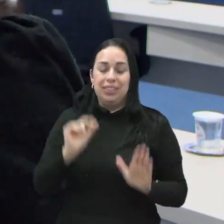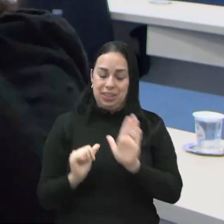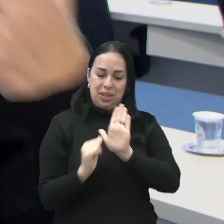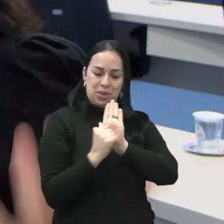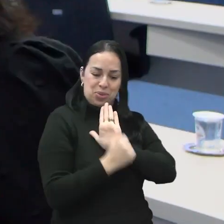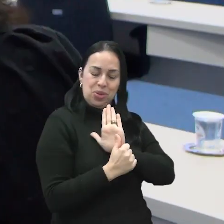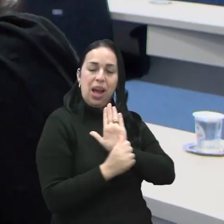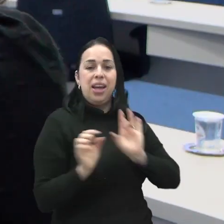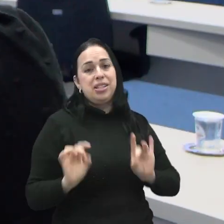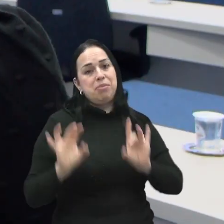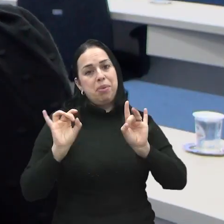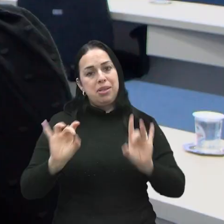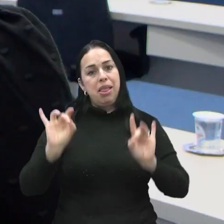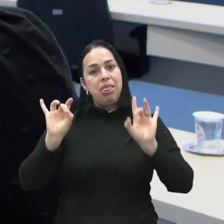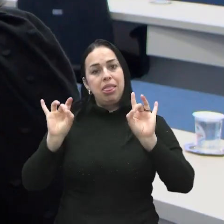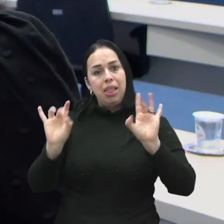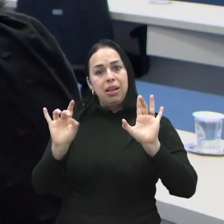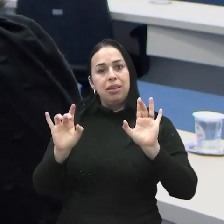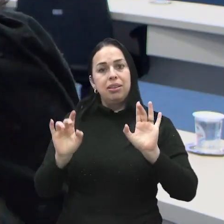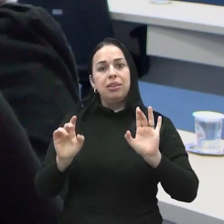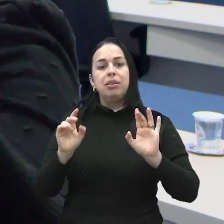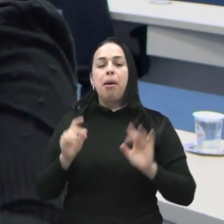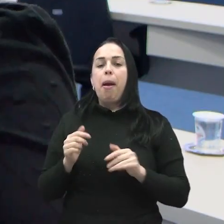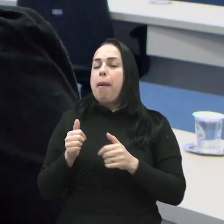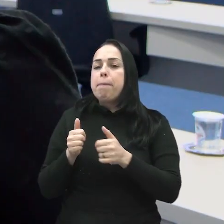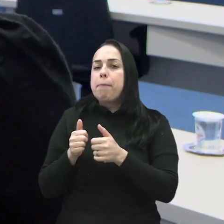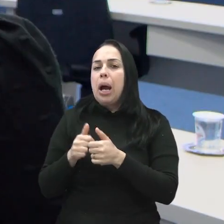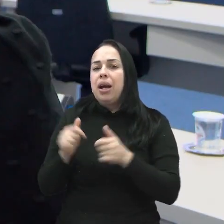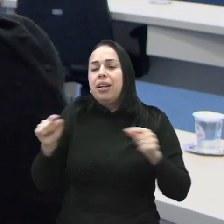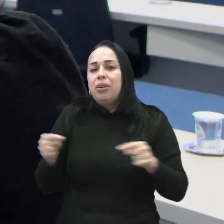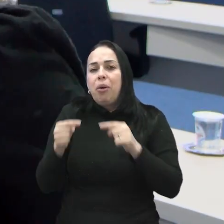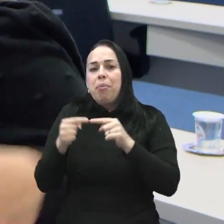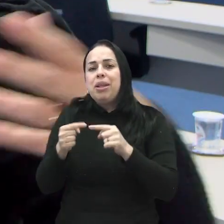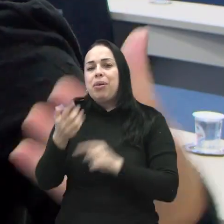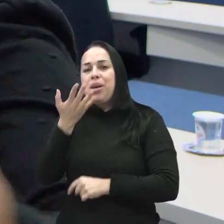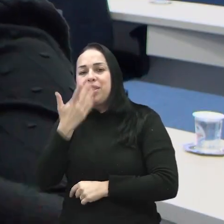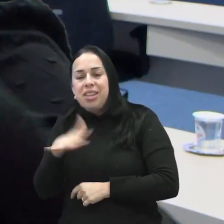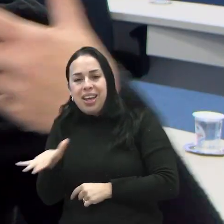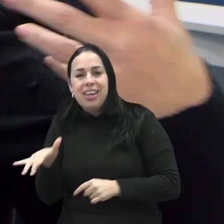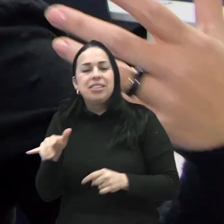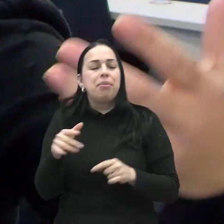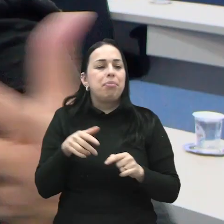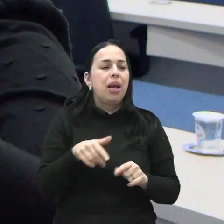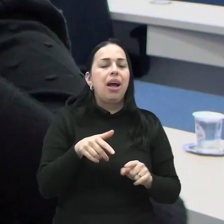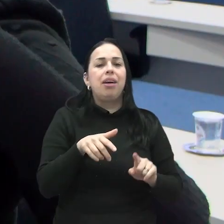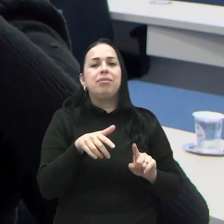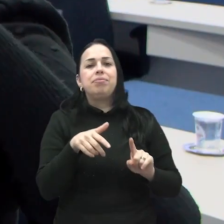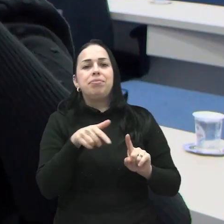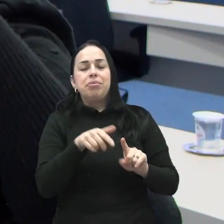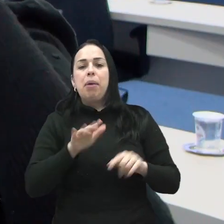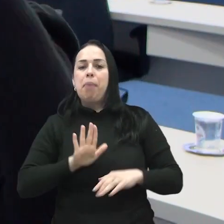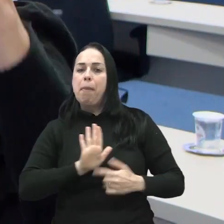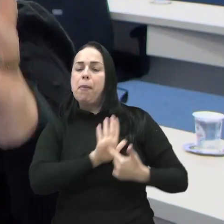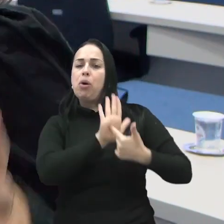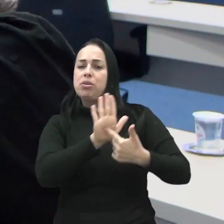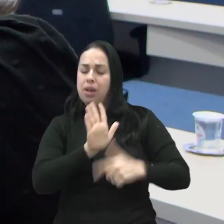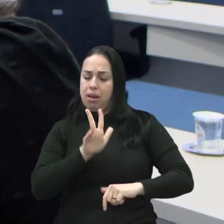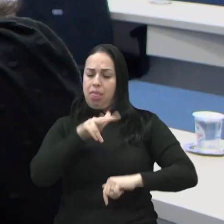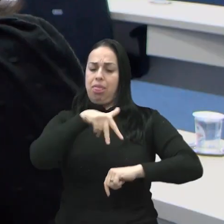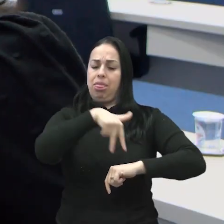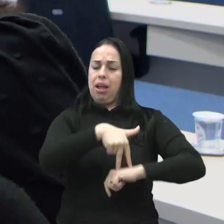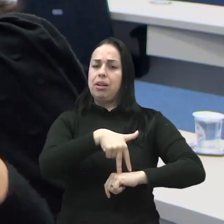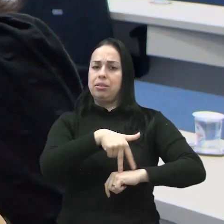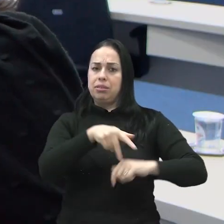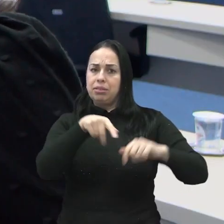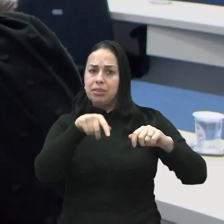né, Down Day, para celebrar perto do Dia das Crianças, para celebrar, para trazer, para dar